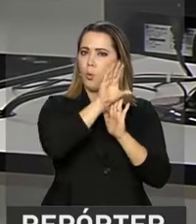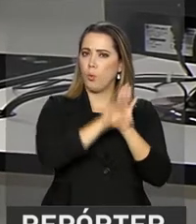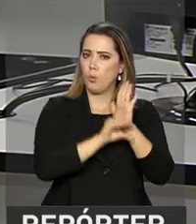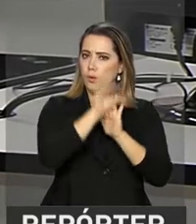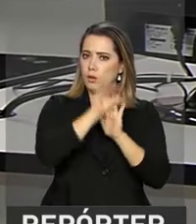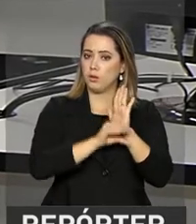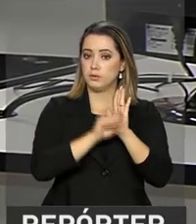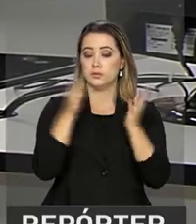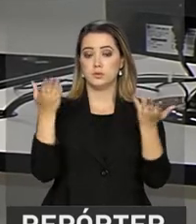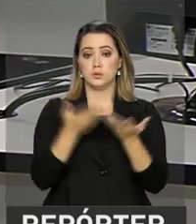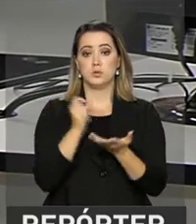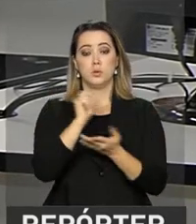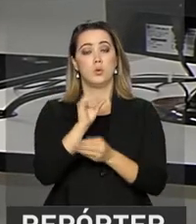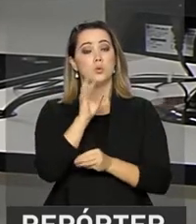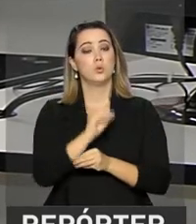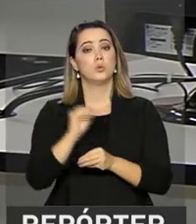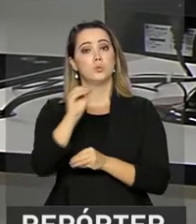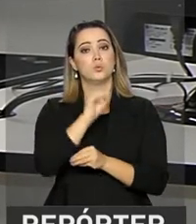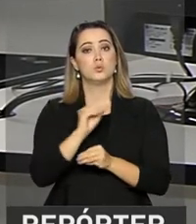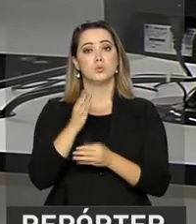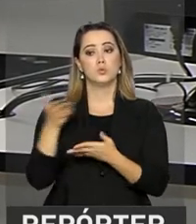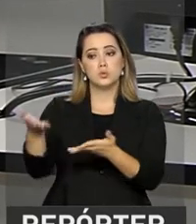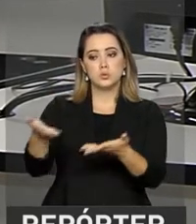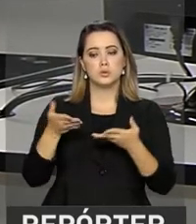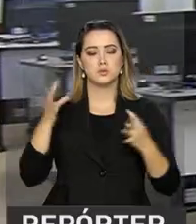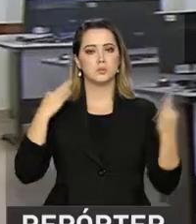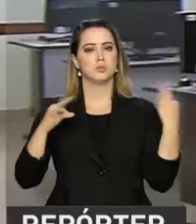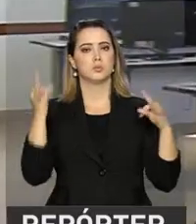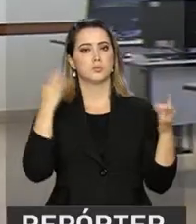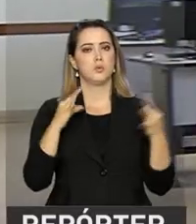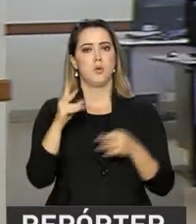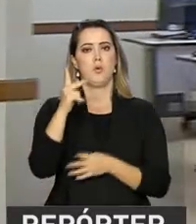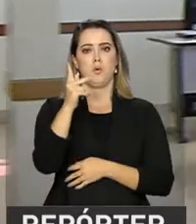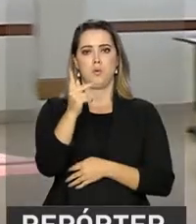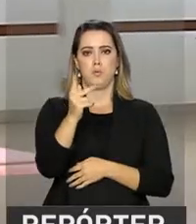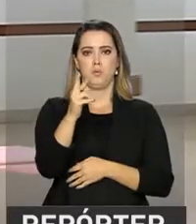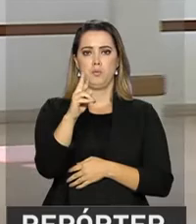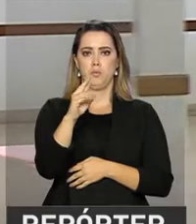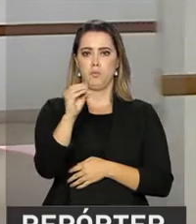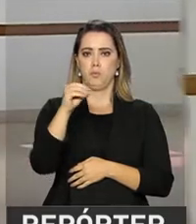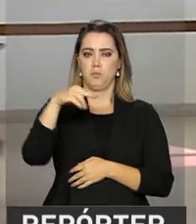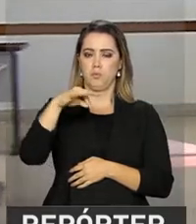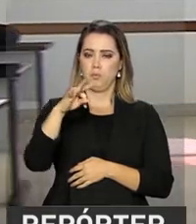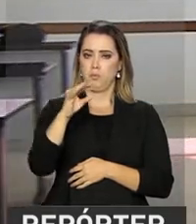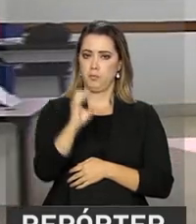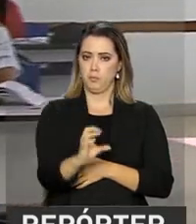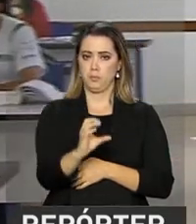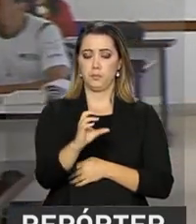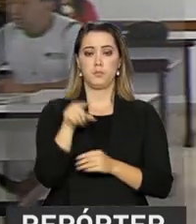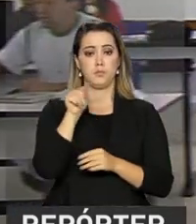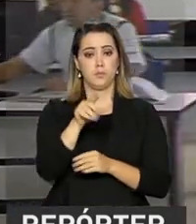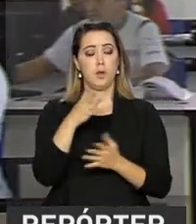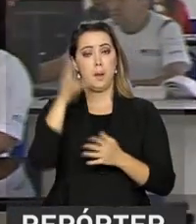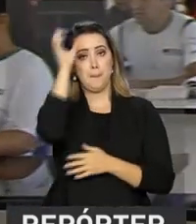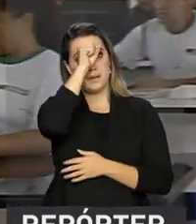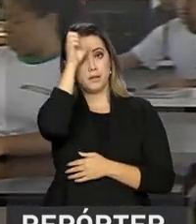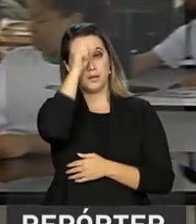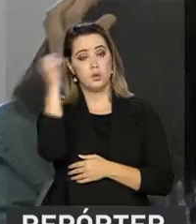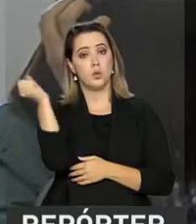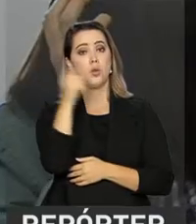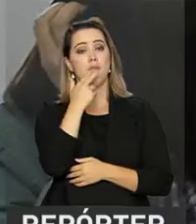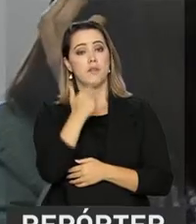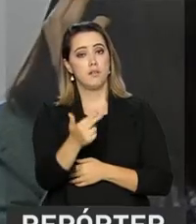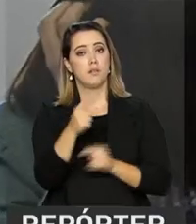veio com curso de atendimento ao turista do pronatec programa de ensino técnico do governo federal aprender uma nova língua